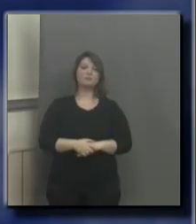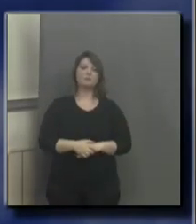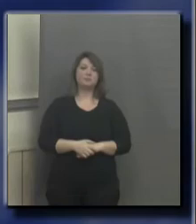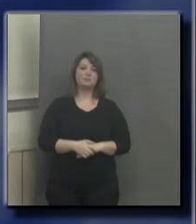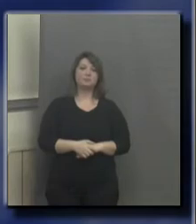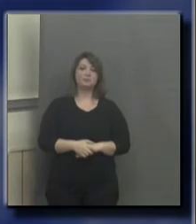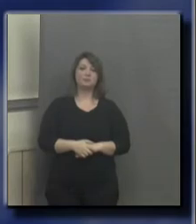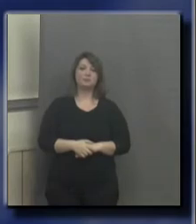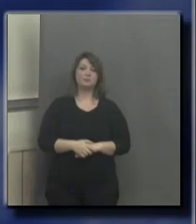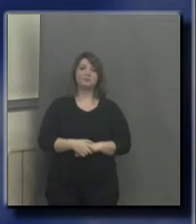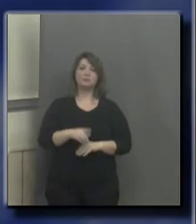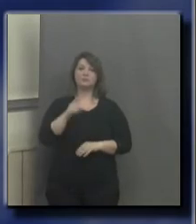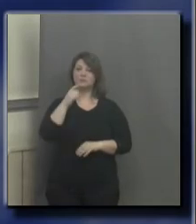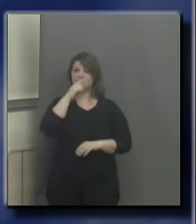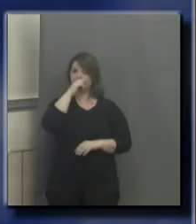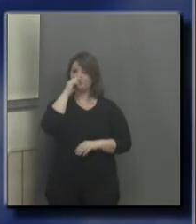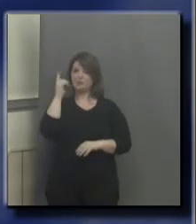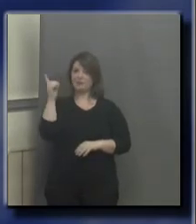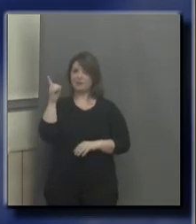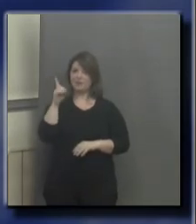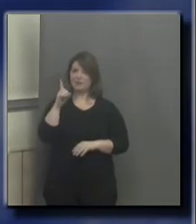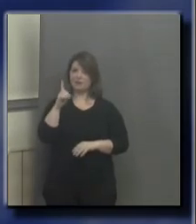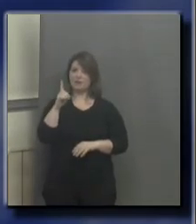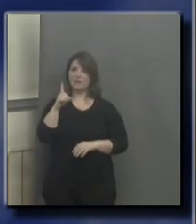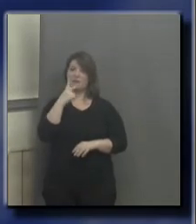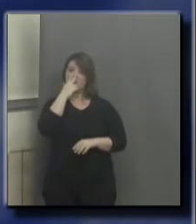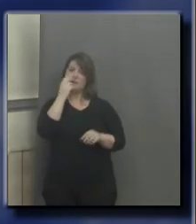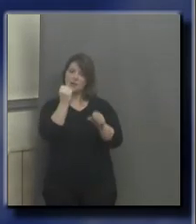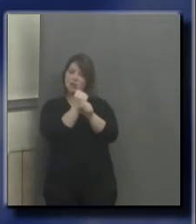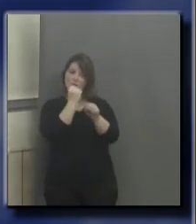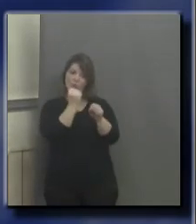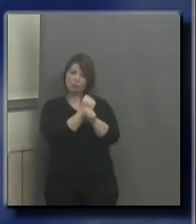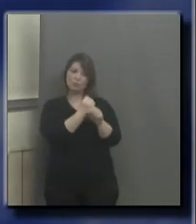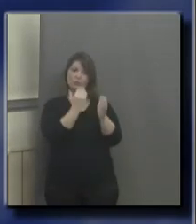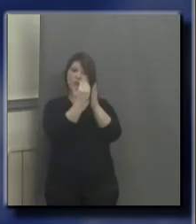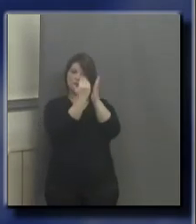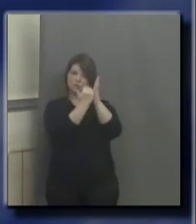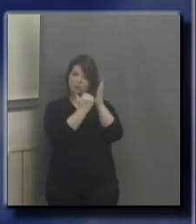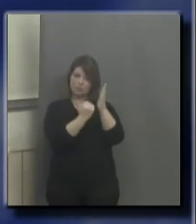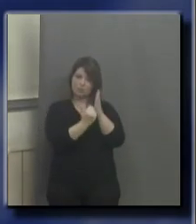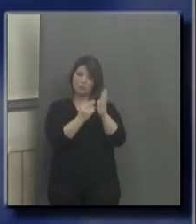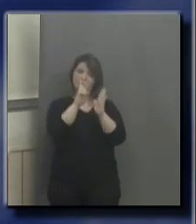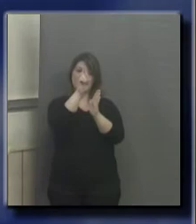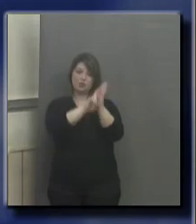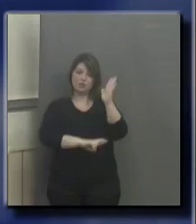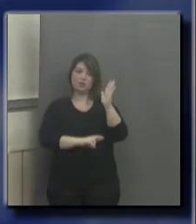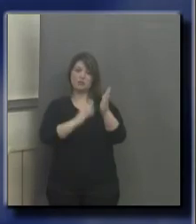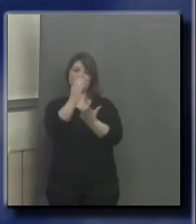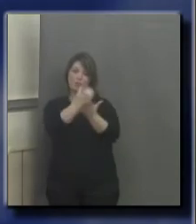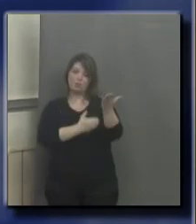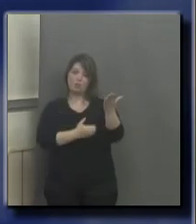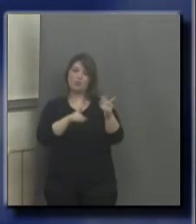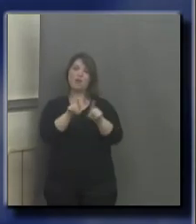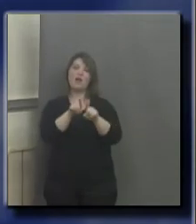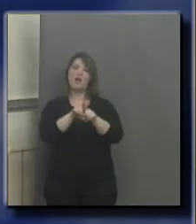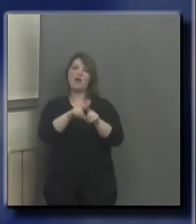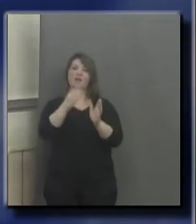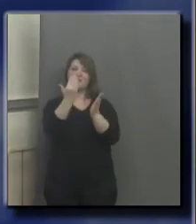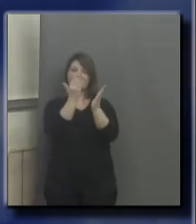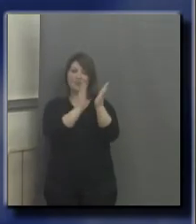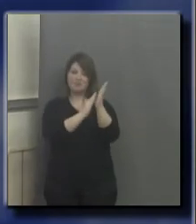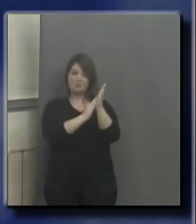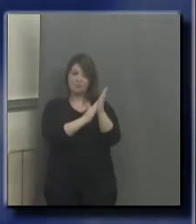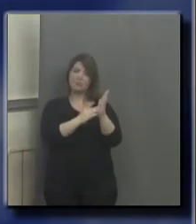funcionará no sentido de construir uma minuta das novas diretrizes curriculares. Essa minuta será colocada